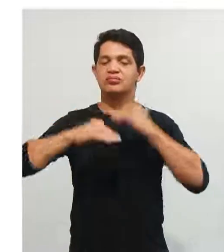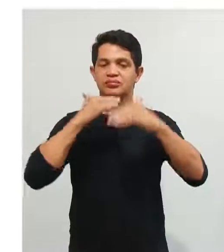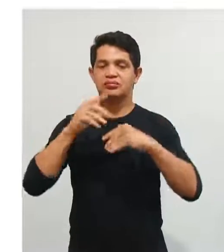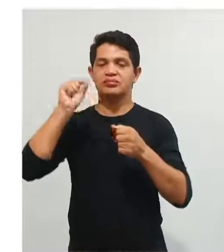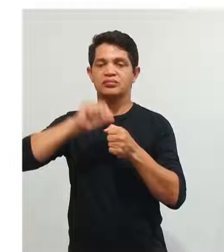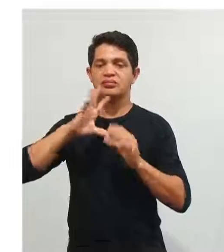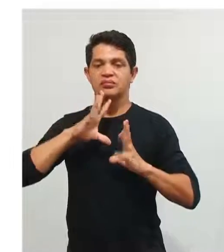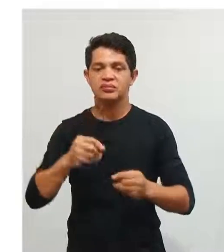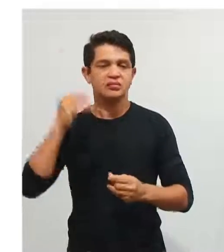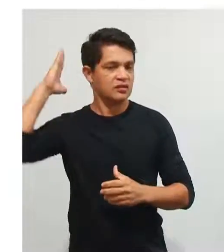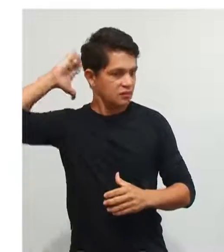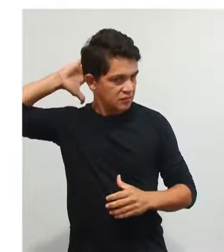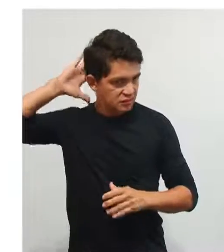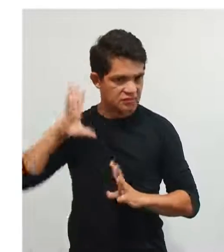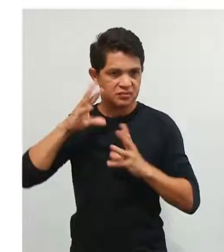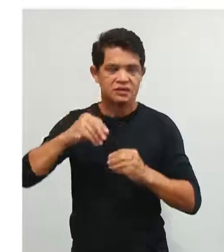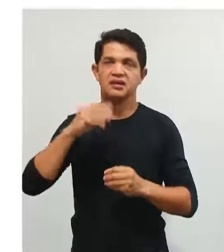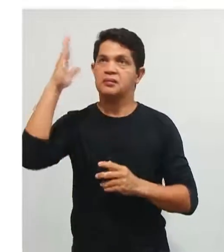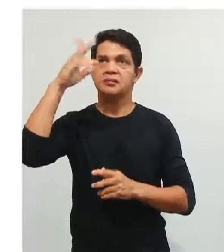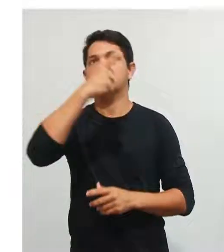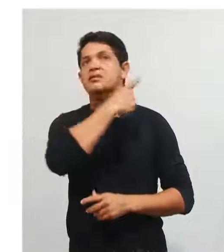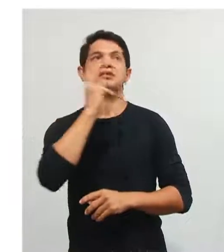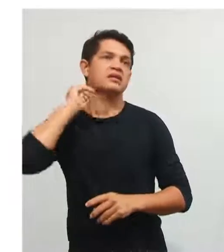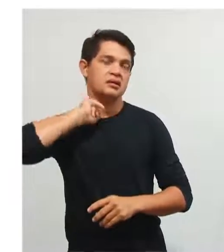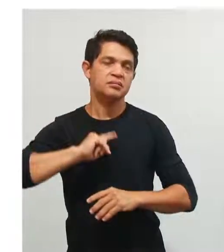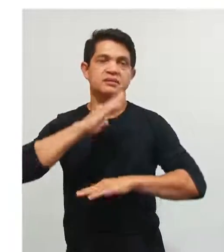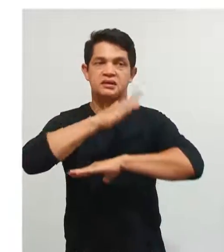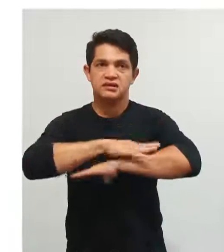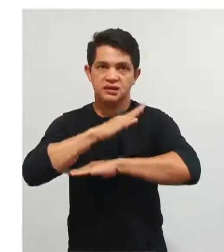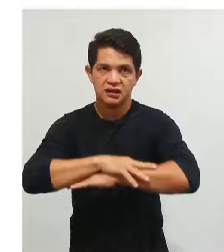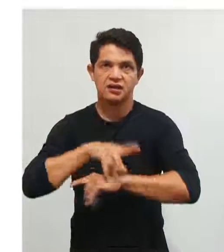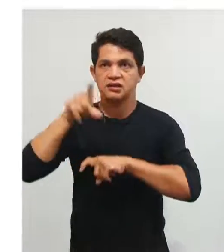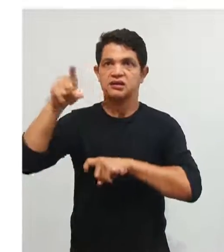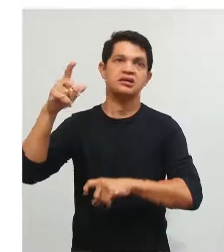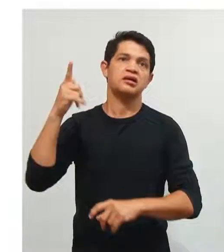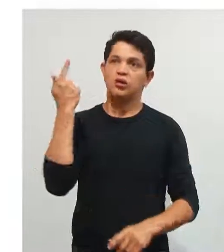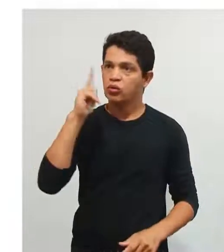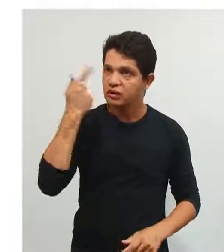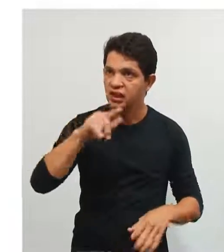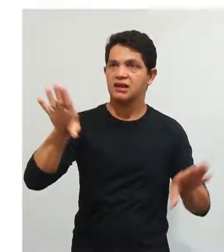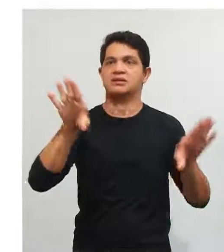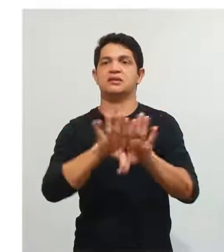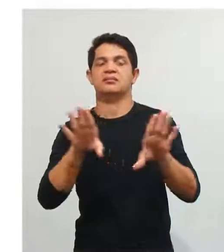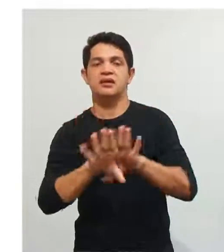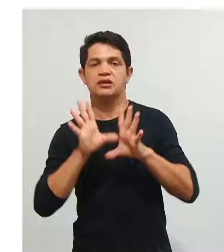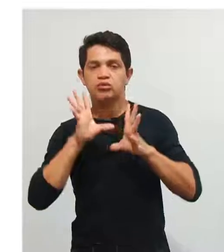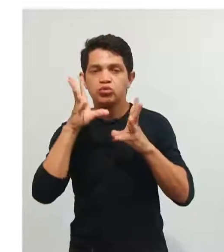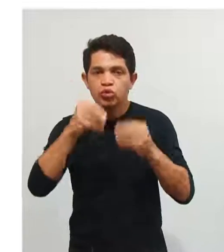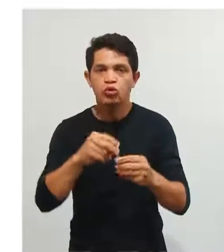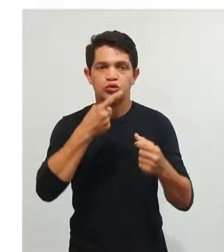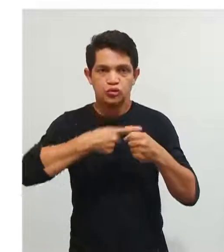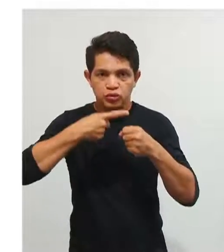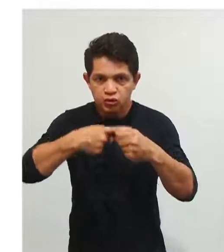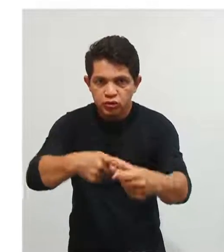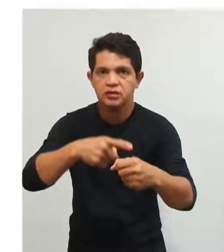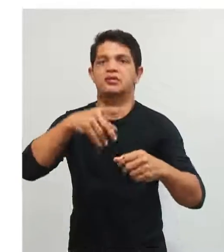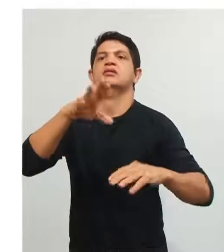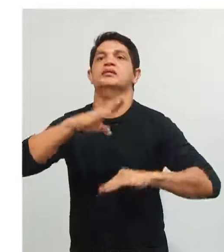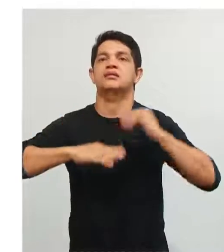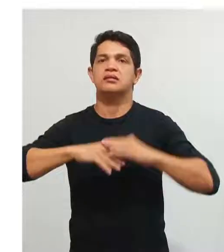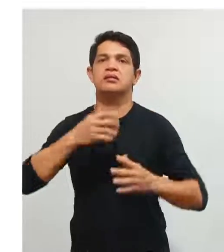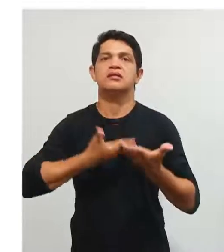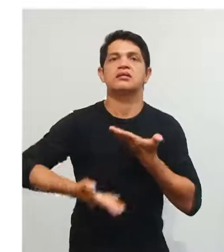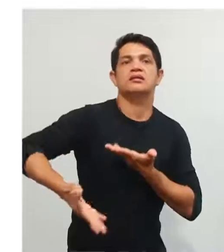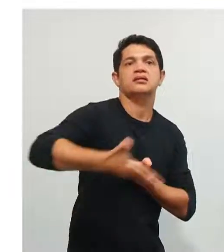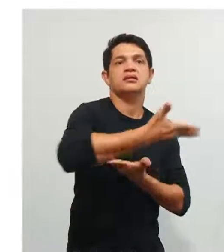norte do Paraná, em Minas Gerais e Goiás, foi se cristalizando. A dupla caipira cantava uma